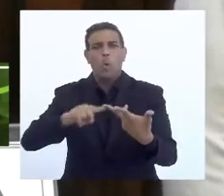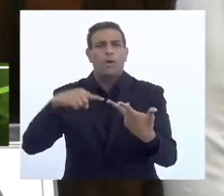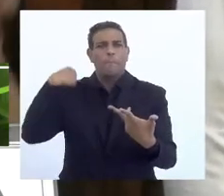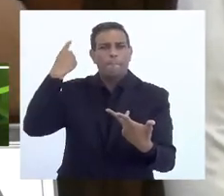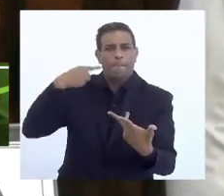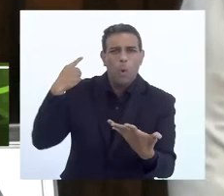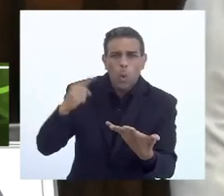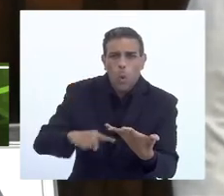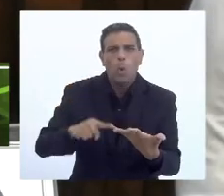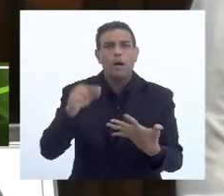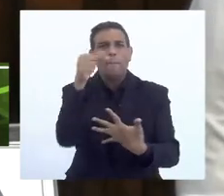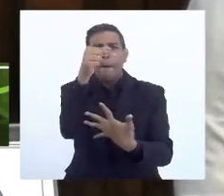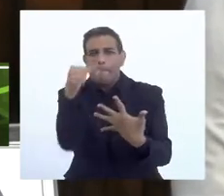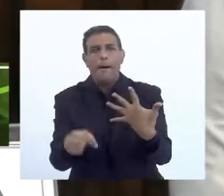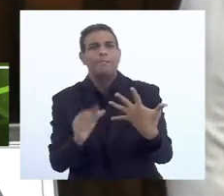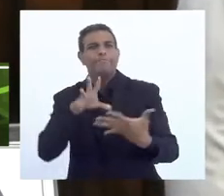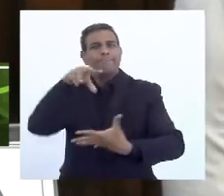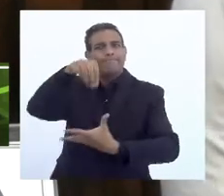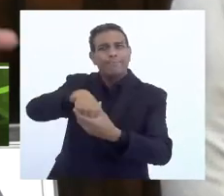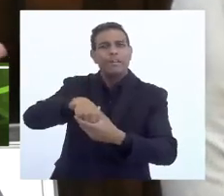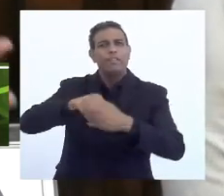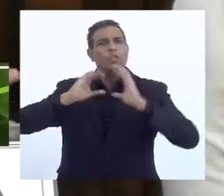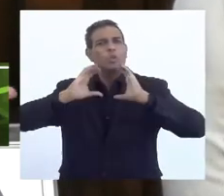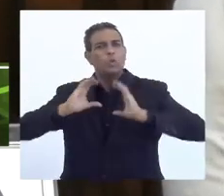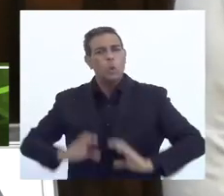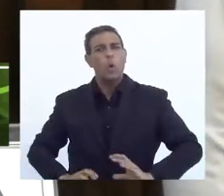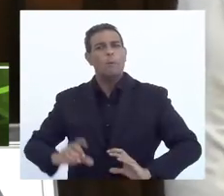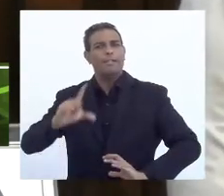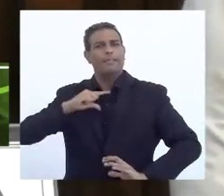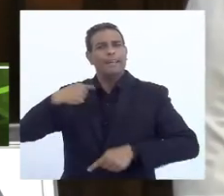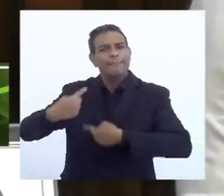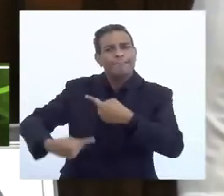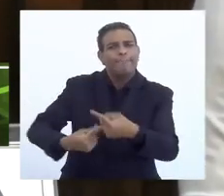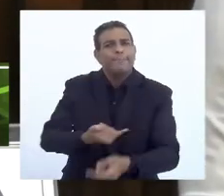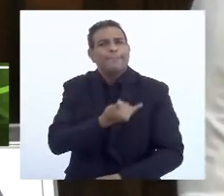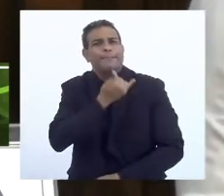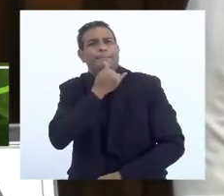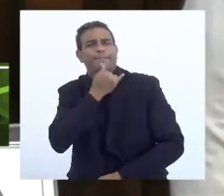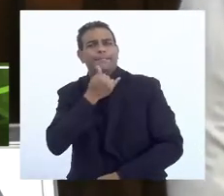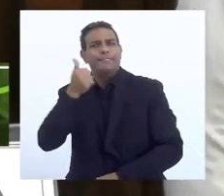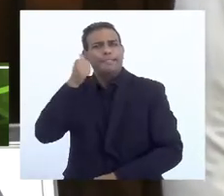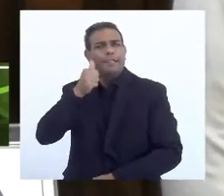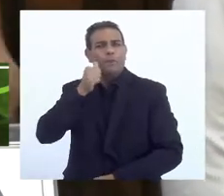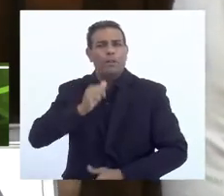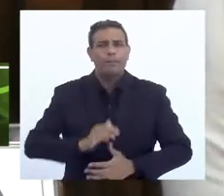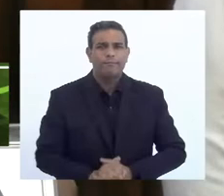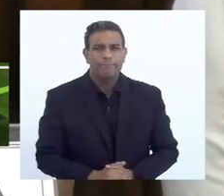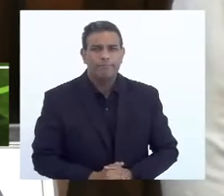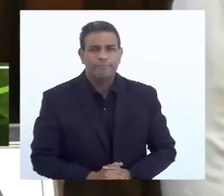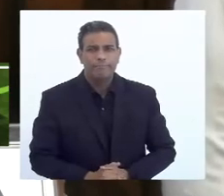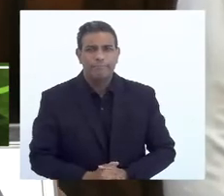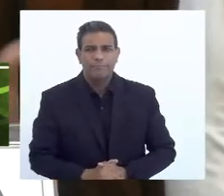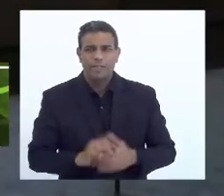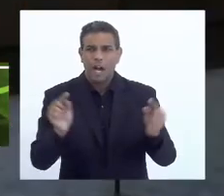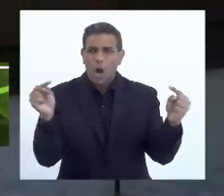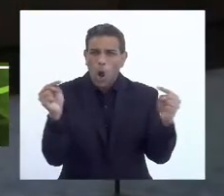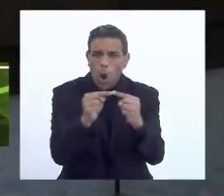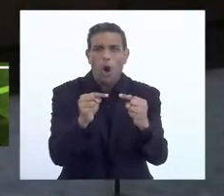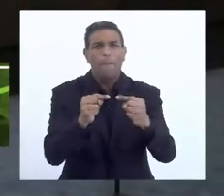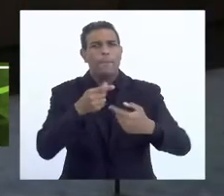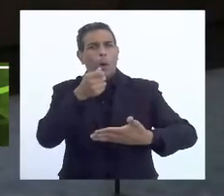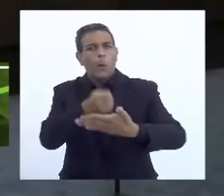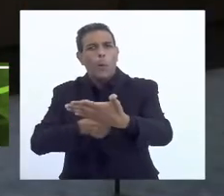desequilibrada, né? Palavras que derivam desses 5 conceitos estruturantes. Esses conceitos não são parte da